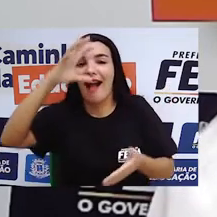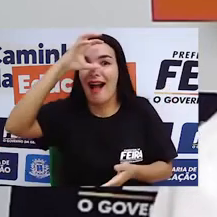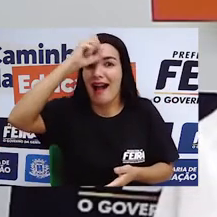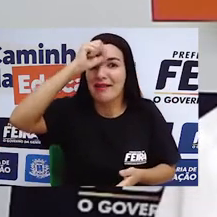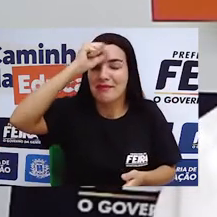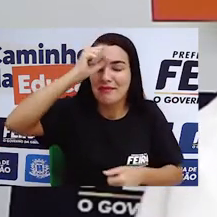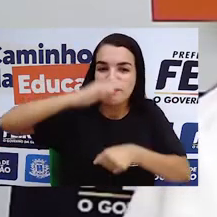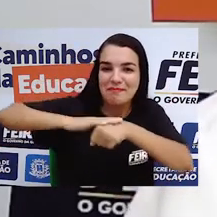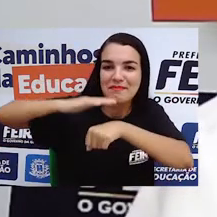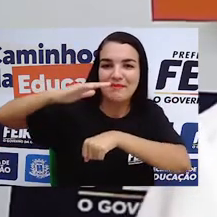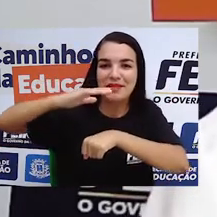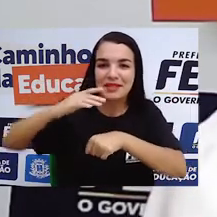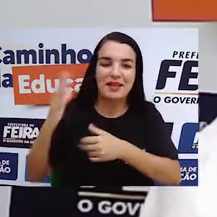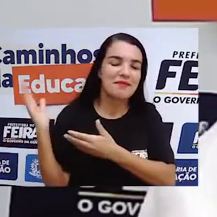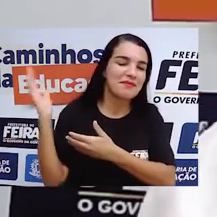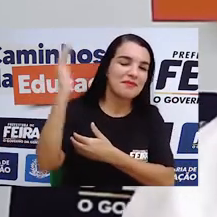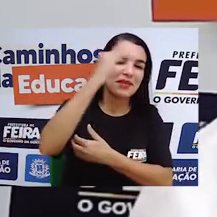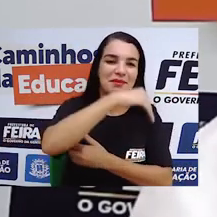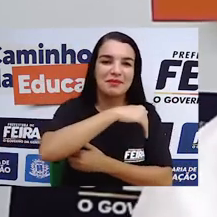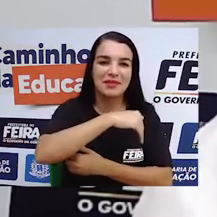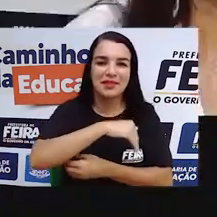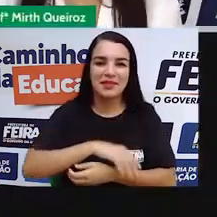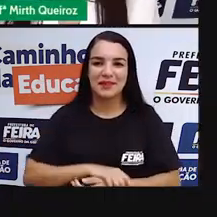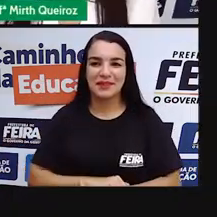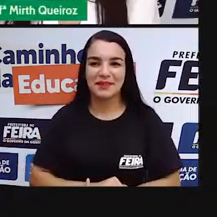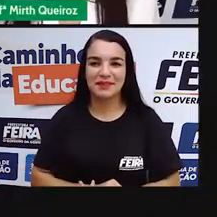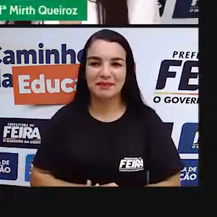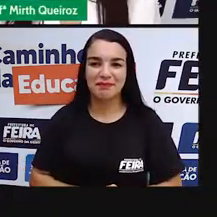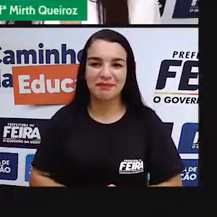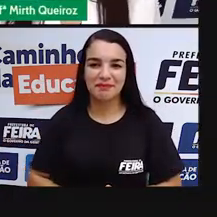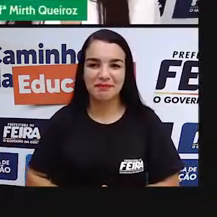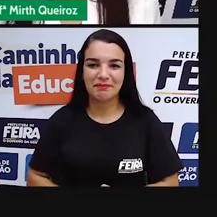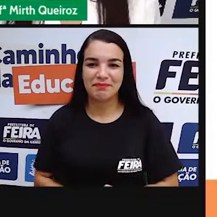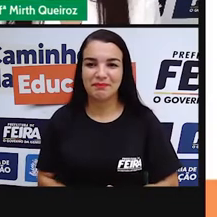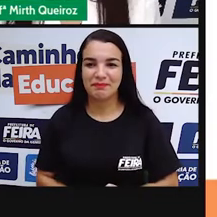mais. Então, vamos à aula!